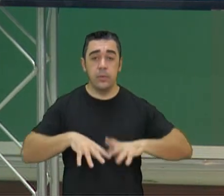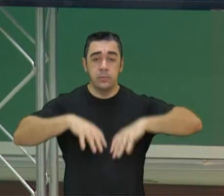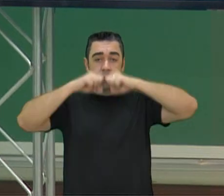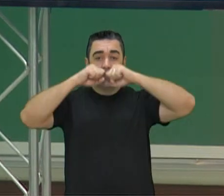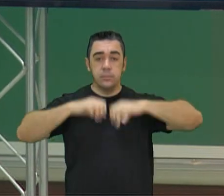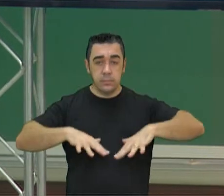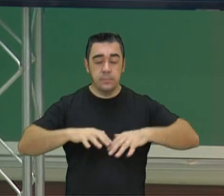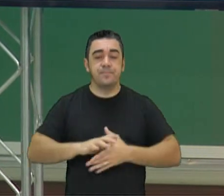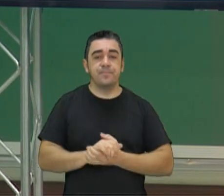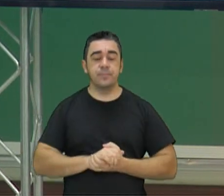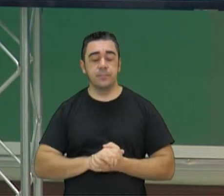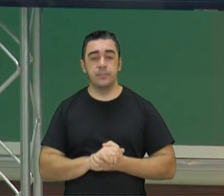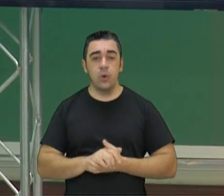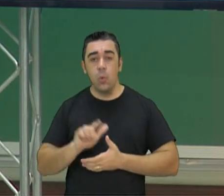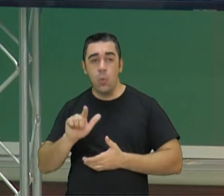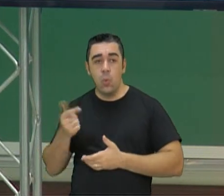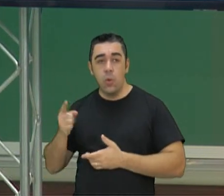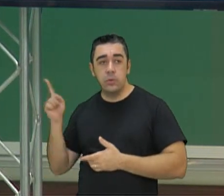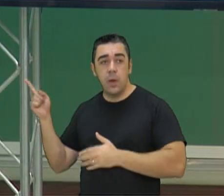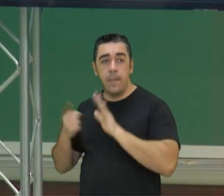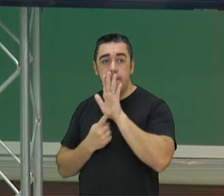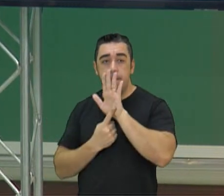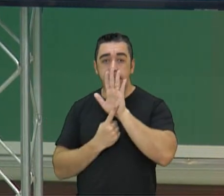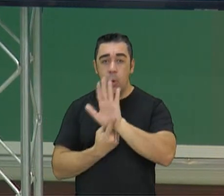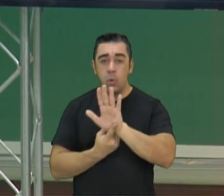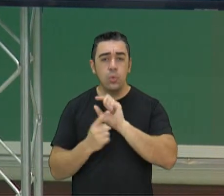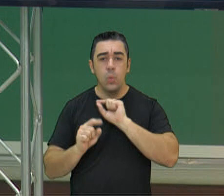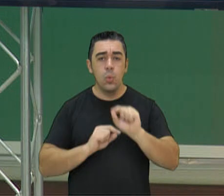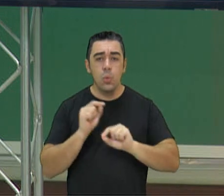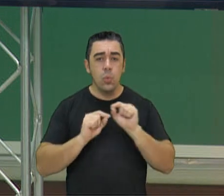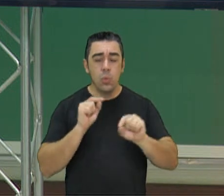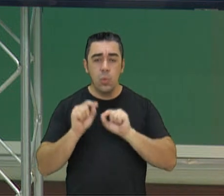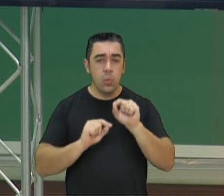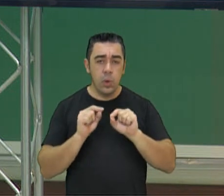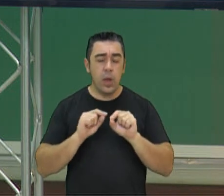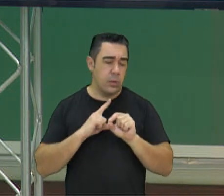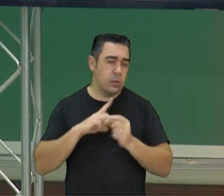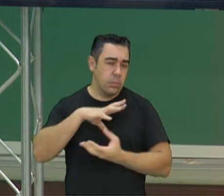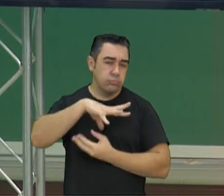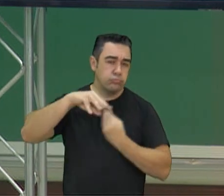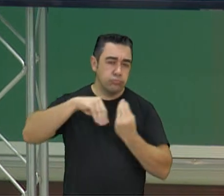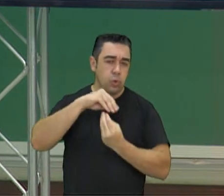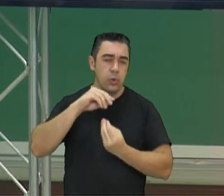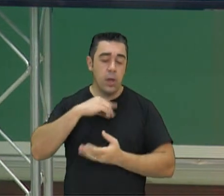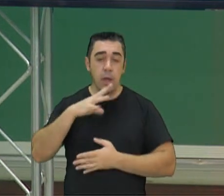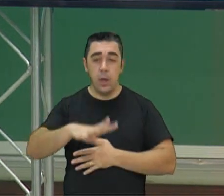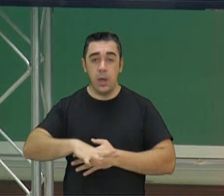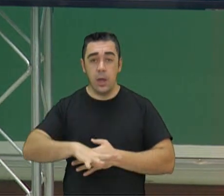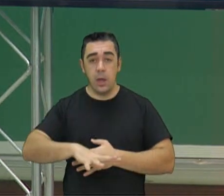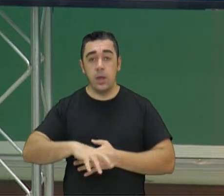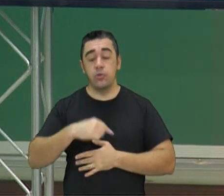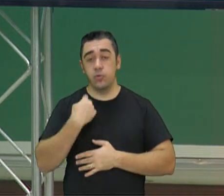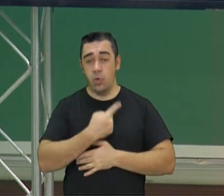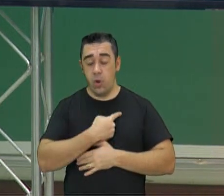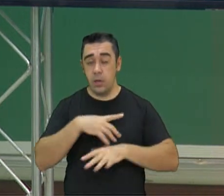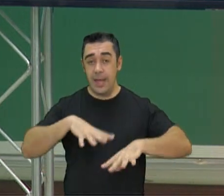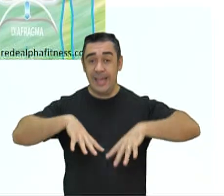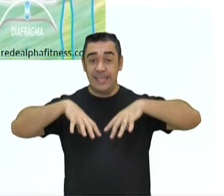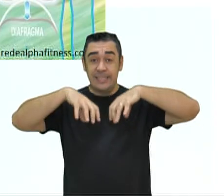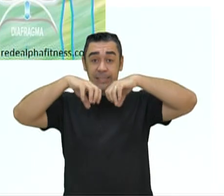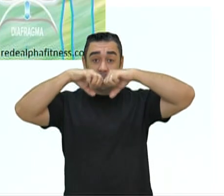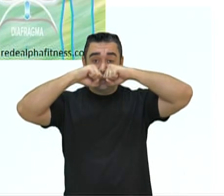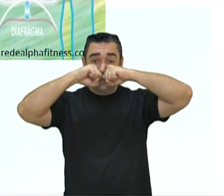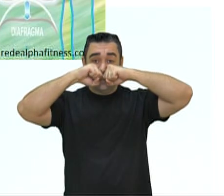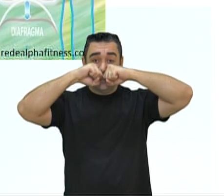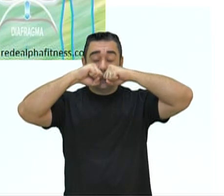respiração. E na outra imagem aqui nós temos o quê? Os gases que estão envolvidos na respiração. Então, quando inspiramos,